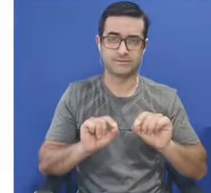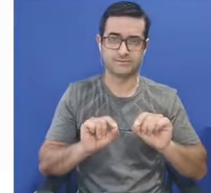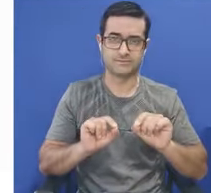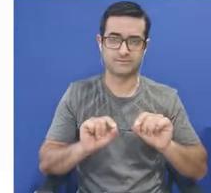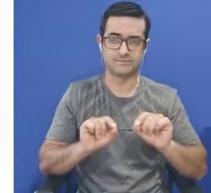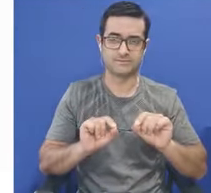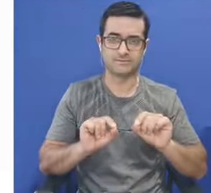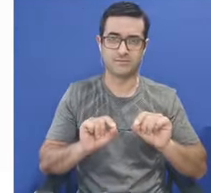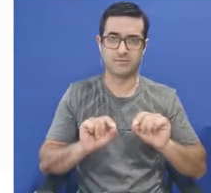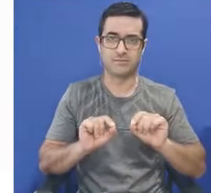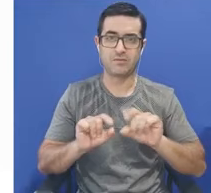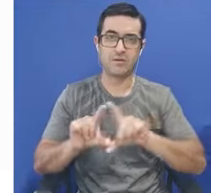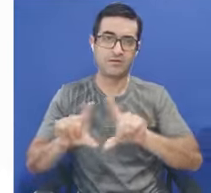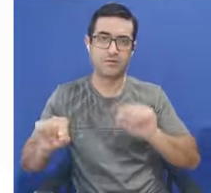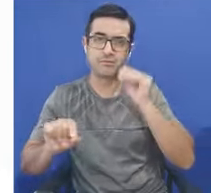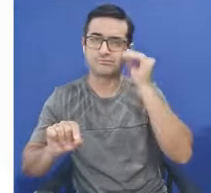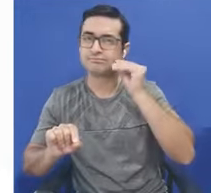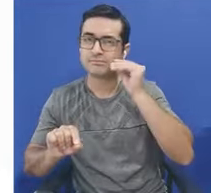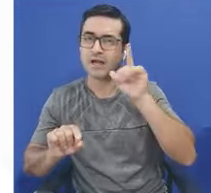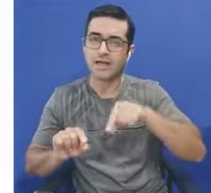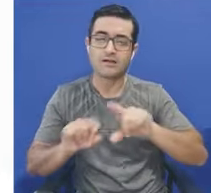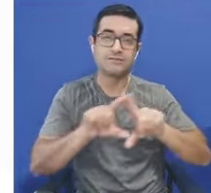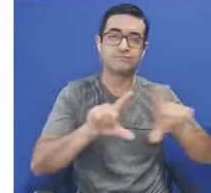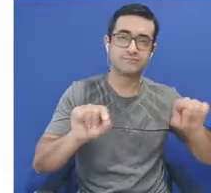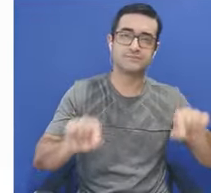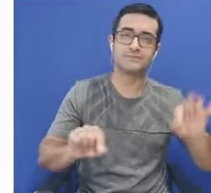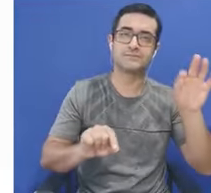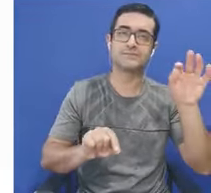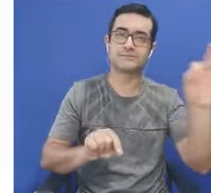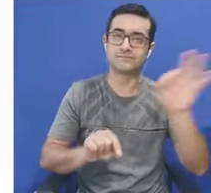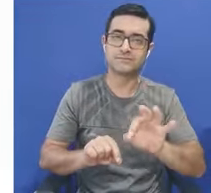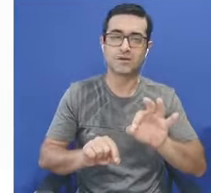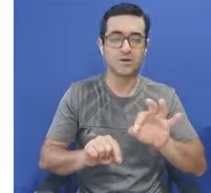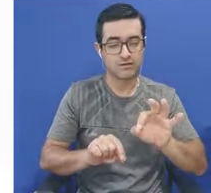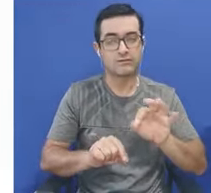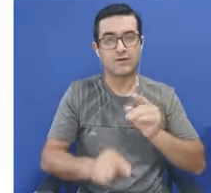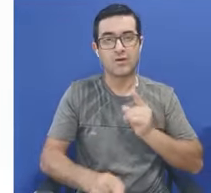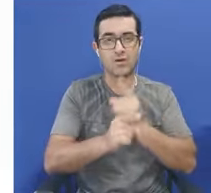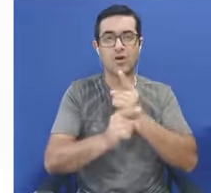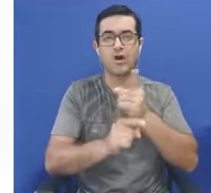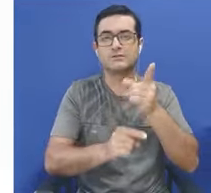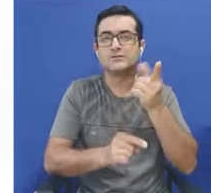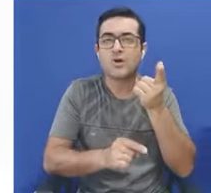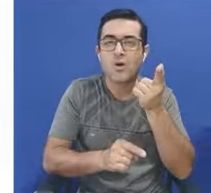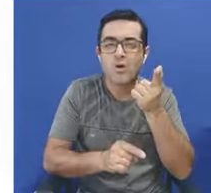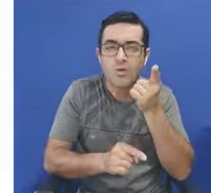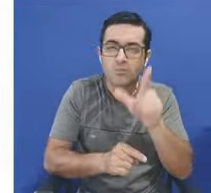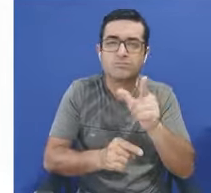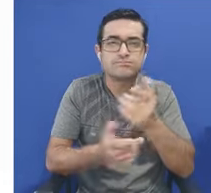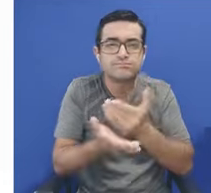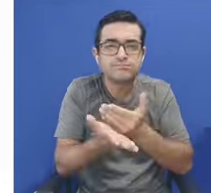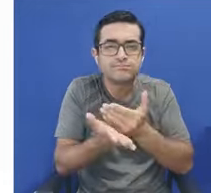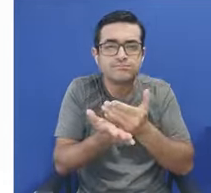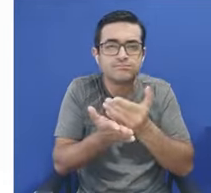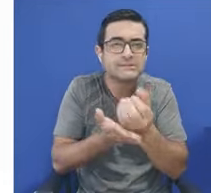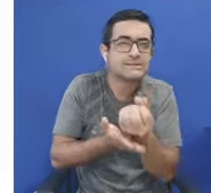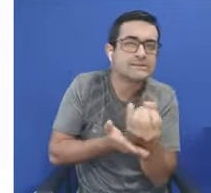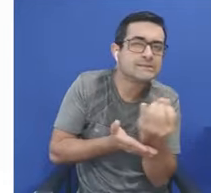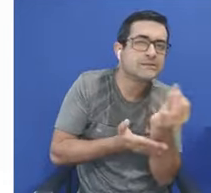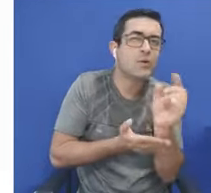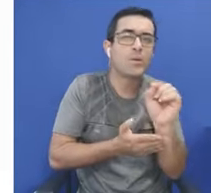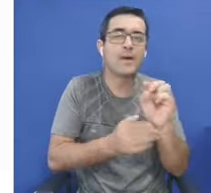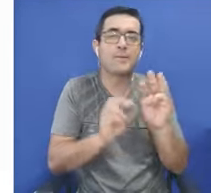empírica, a gente precisa chegar na fórmula percentual. E começa-se a medir, né, por medir a massa de